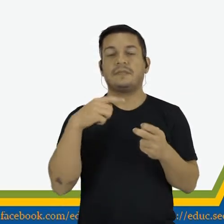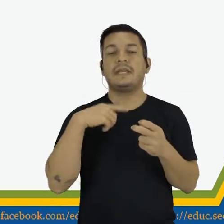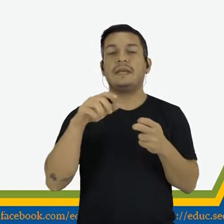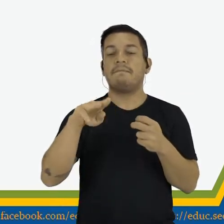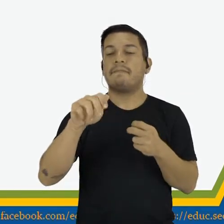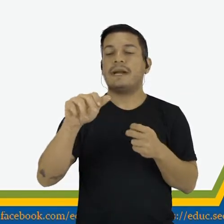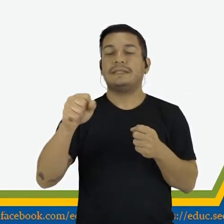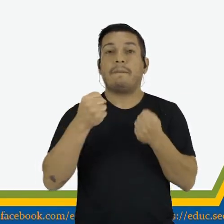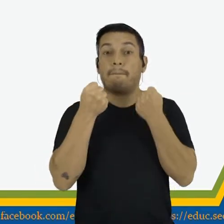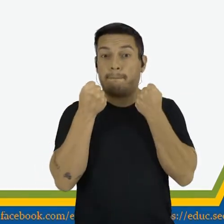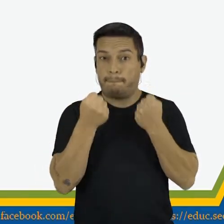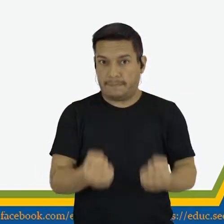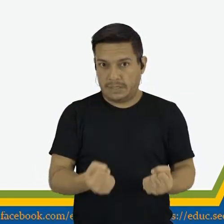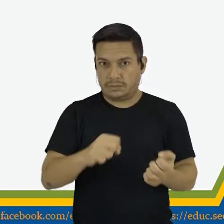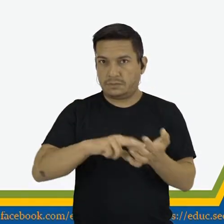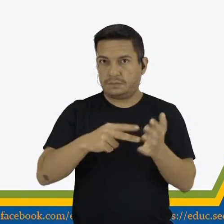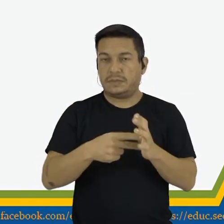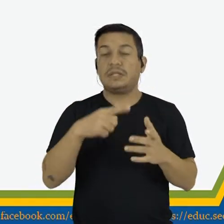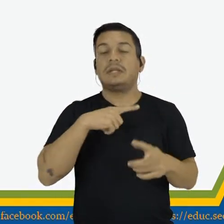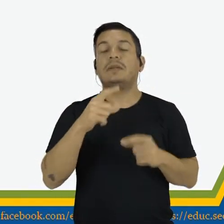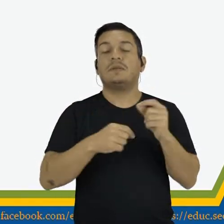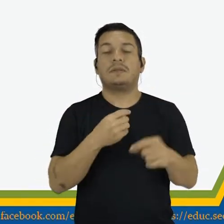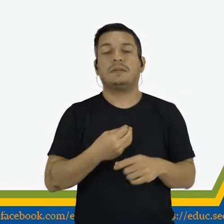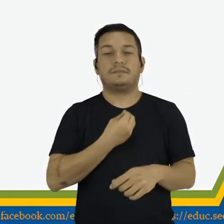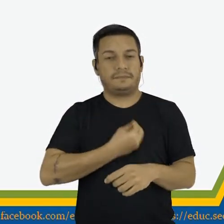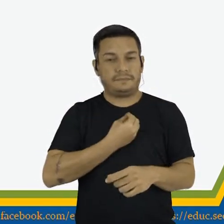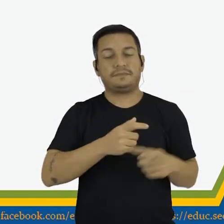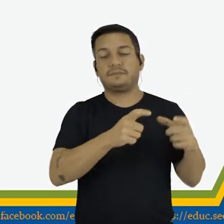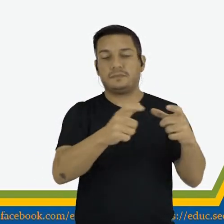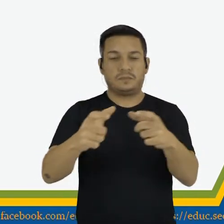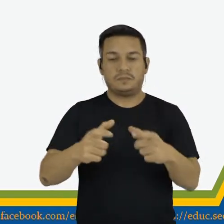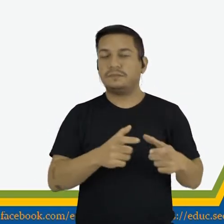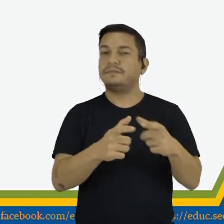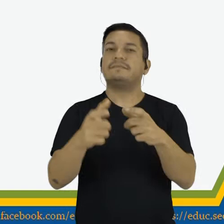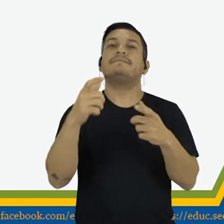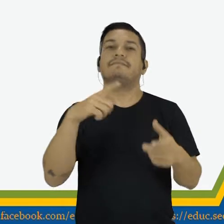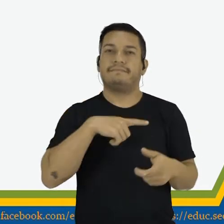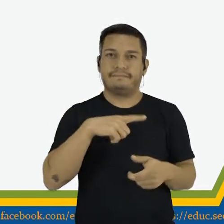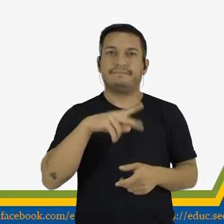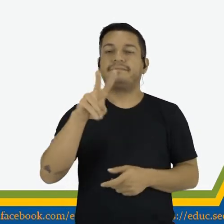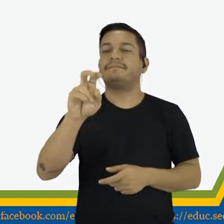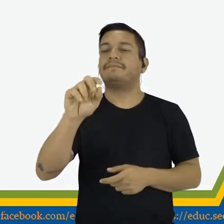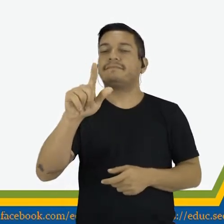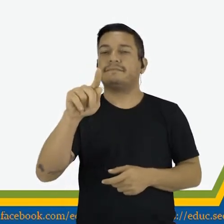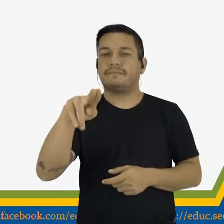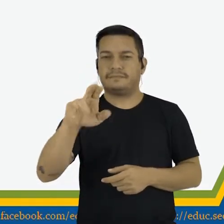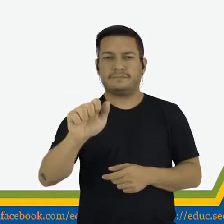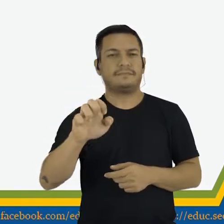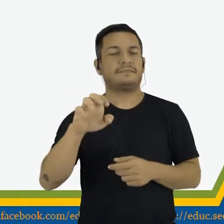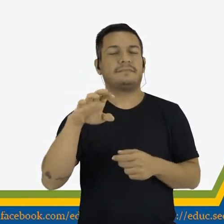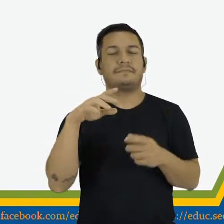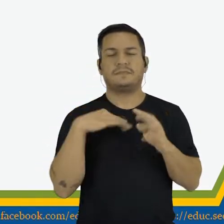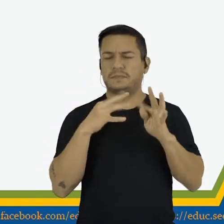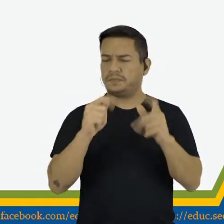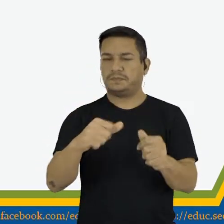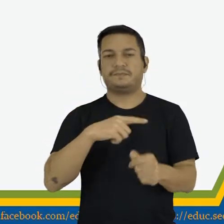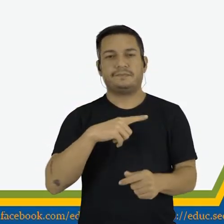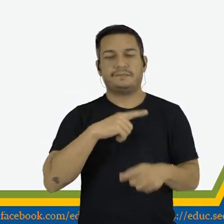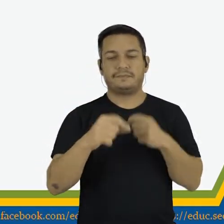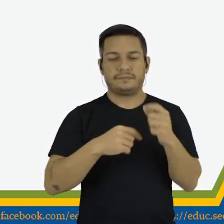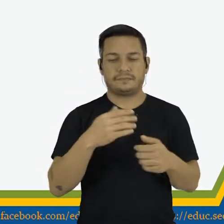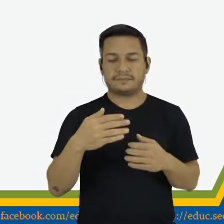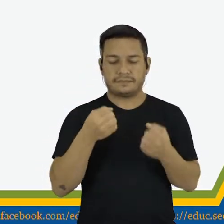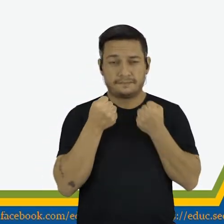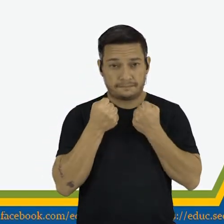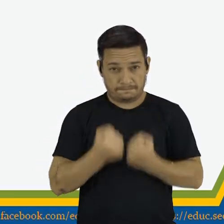tem peso e ocupa um lugar no espaço, ou seja, tem um volume. Então, gente, tudo aquilo que possui massa e